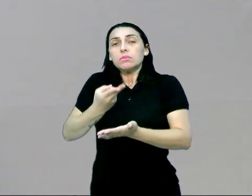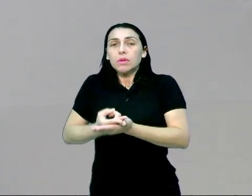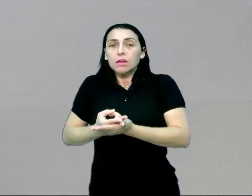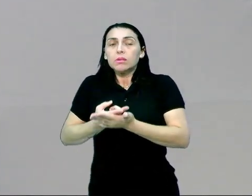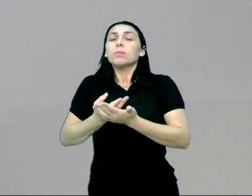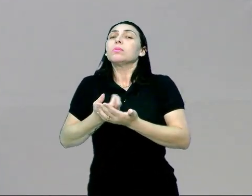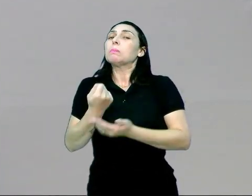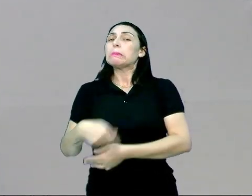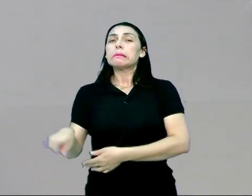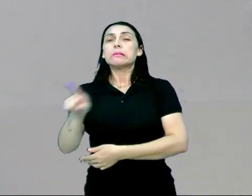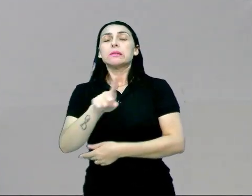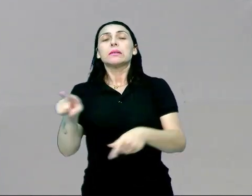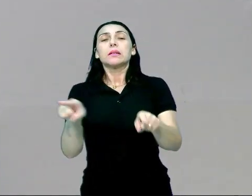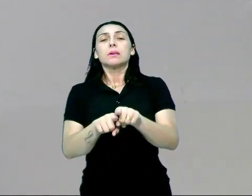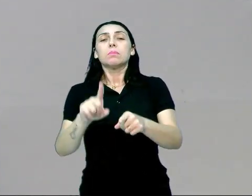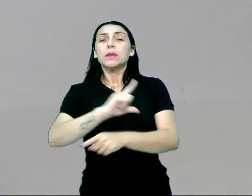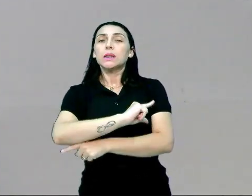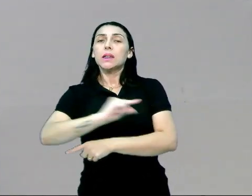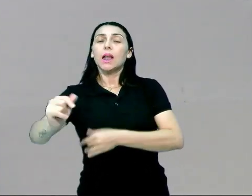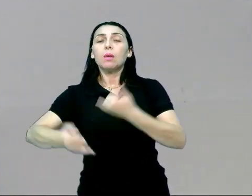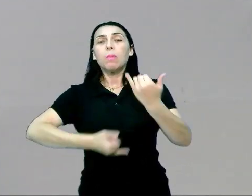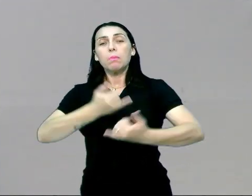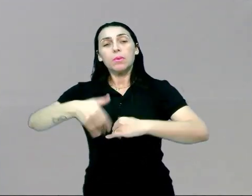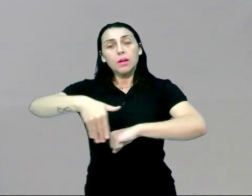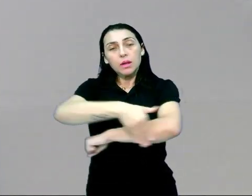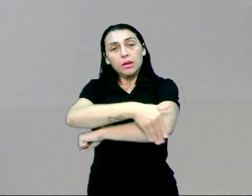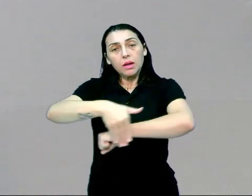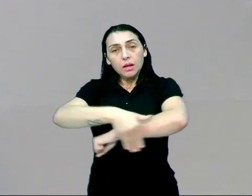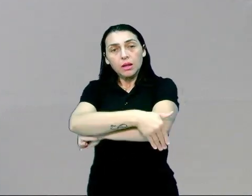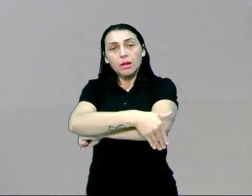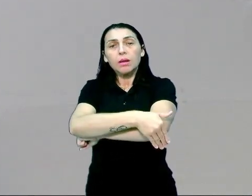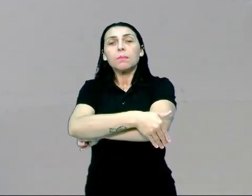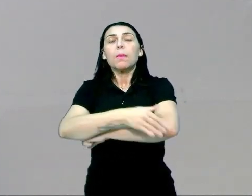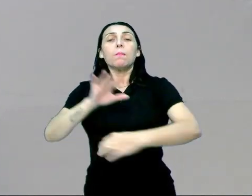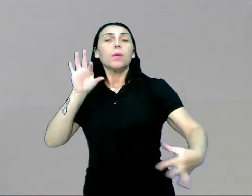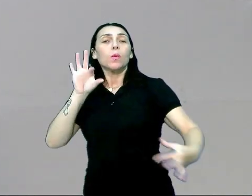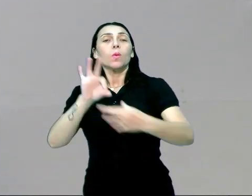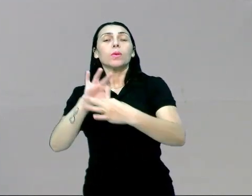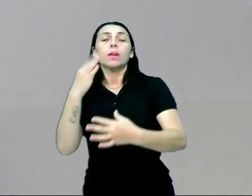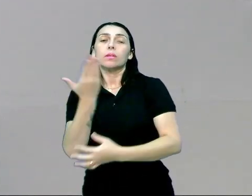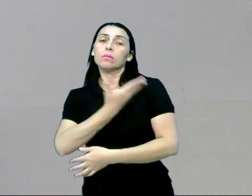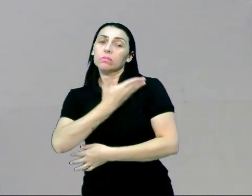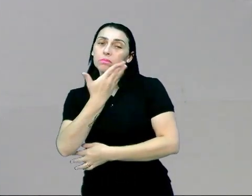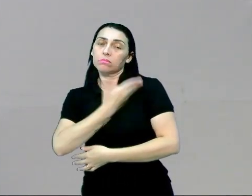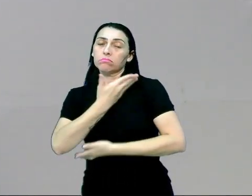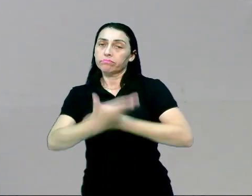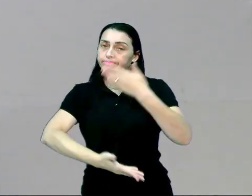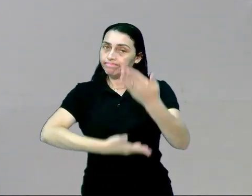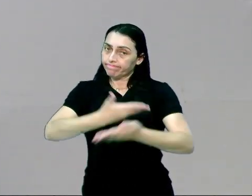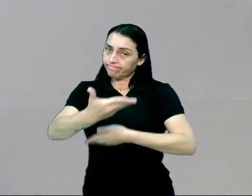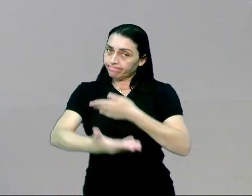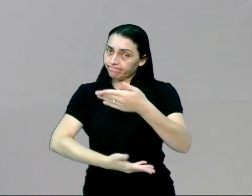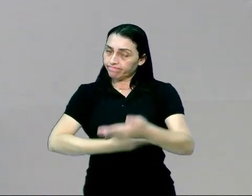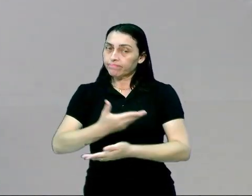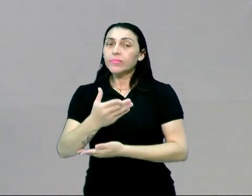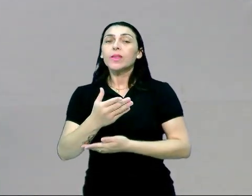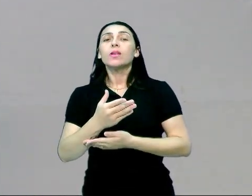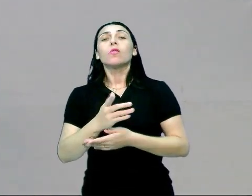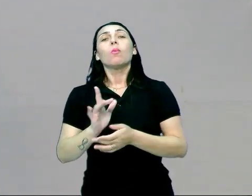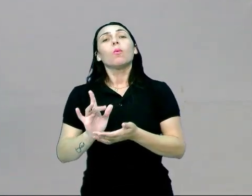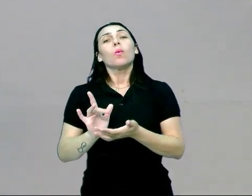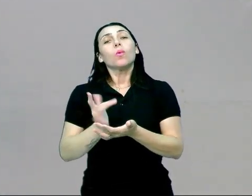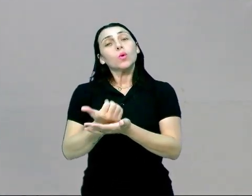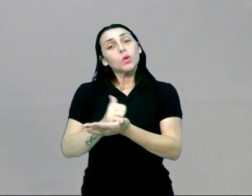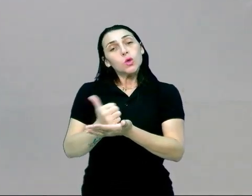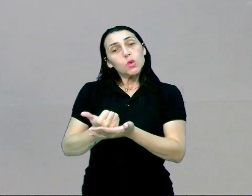preciso mais, por exemplo, sair para brincar no meio da rua para me conectar aos meus amigos, para me relacionar com meus amigos. Eu vou para um